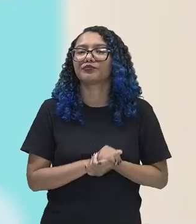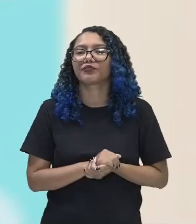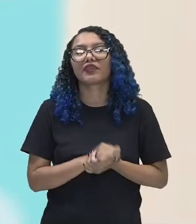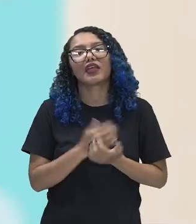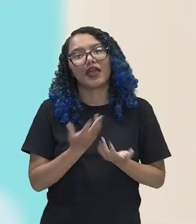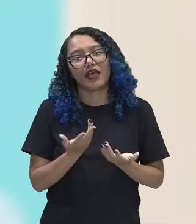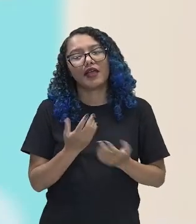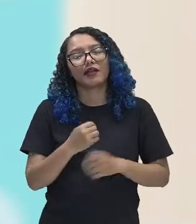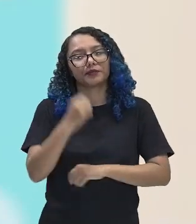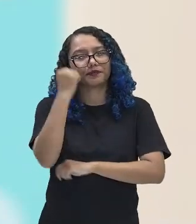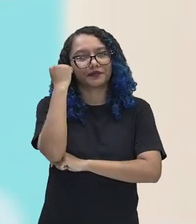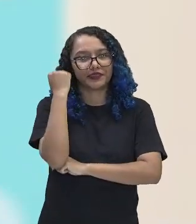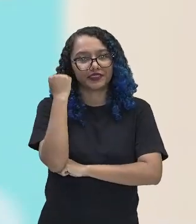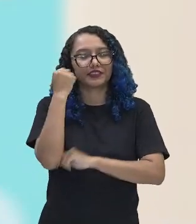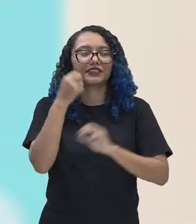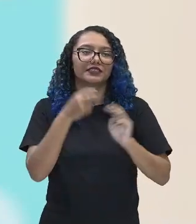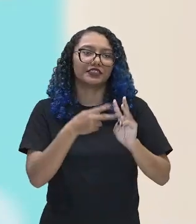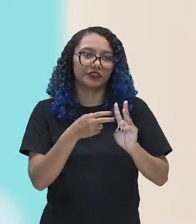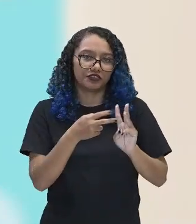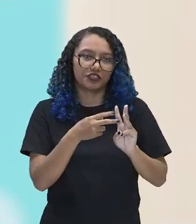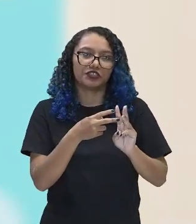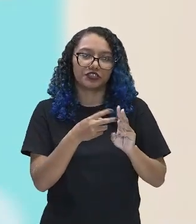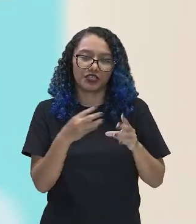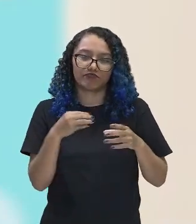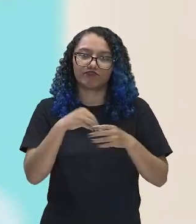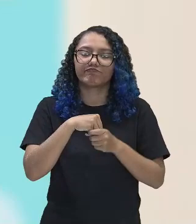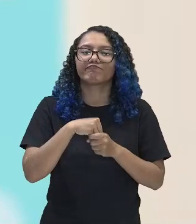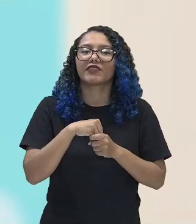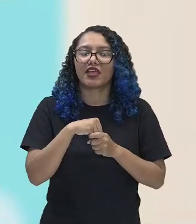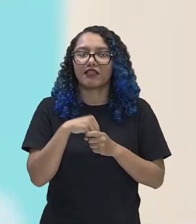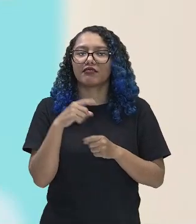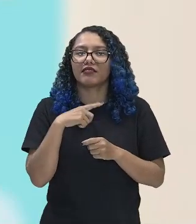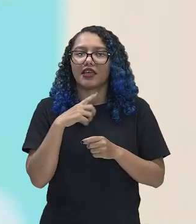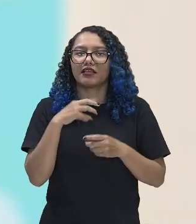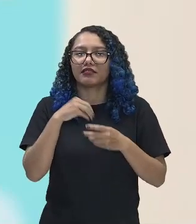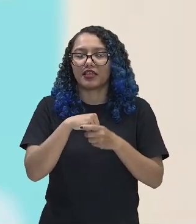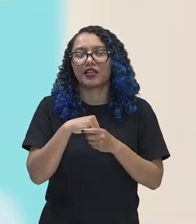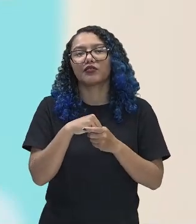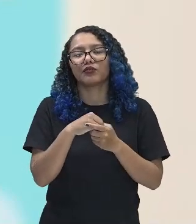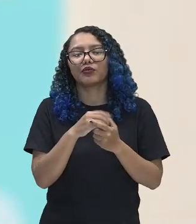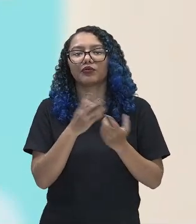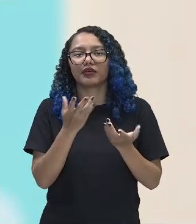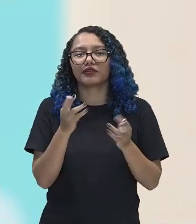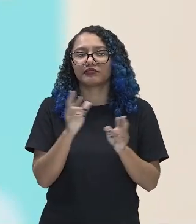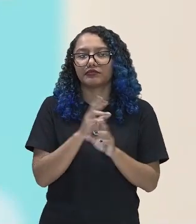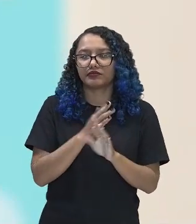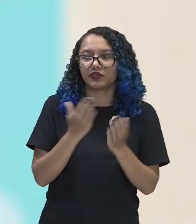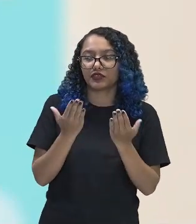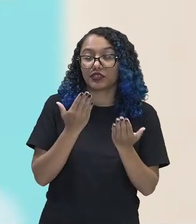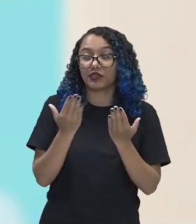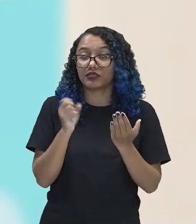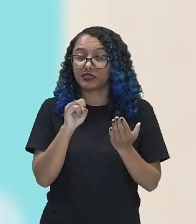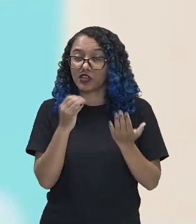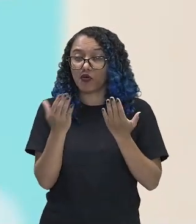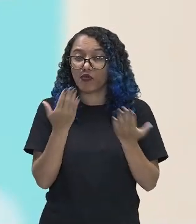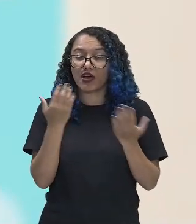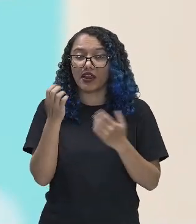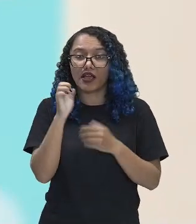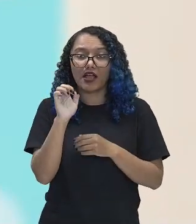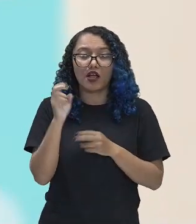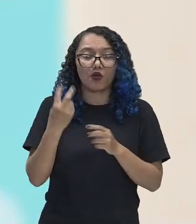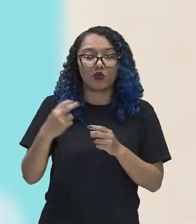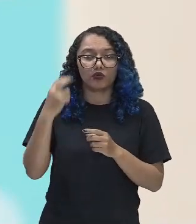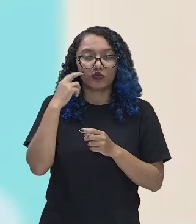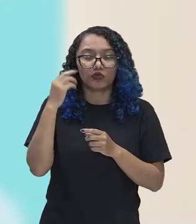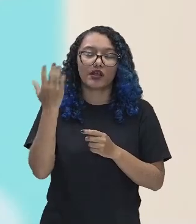da resistência indígena em relação a toda essa cultura eurocêntrica, tá bom? Basicamente esse é o ponto em comum